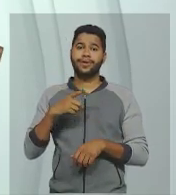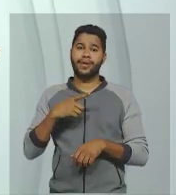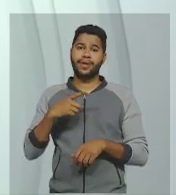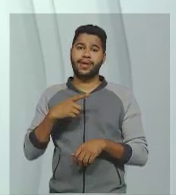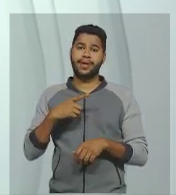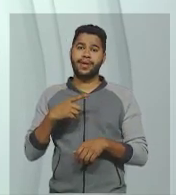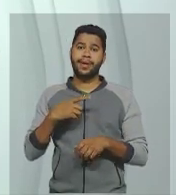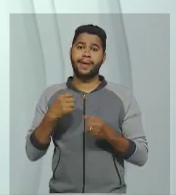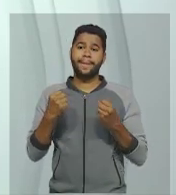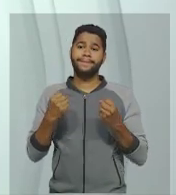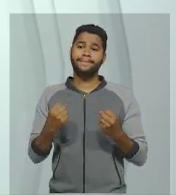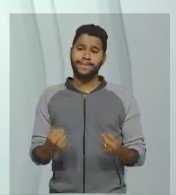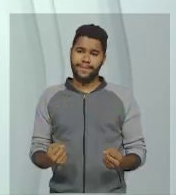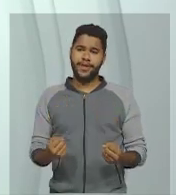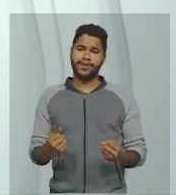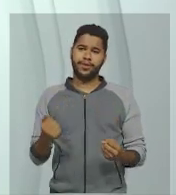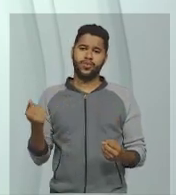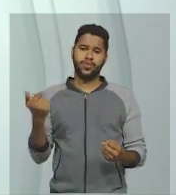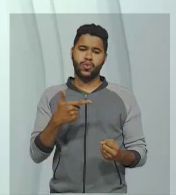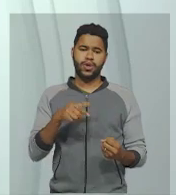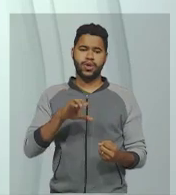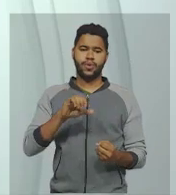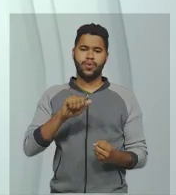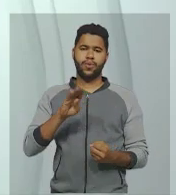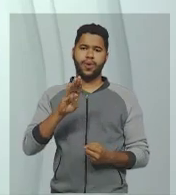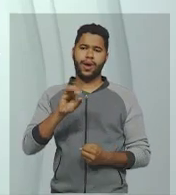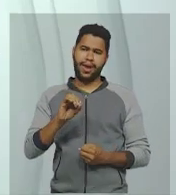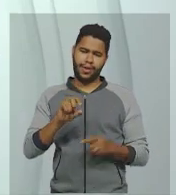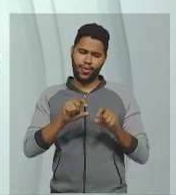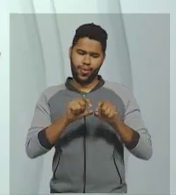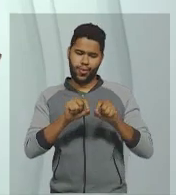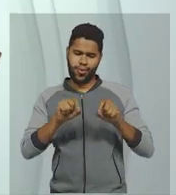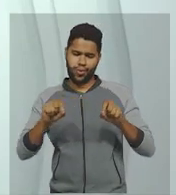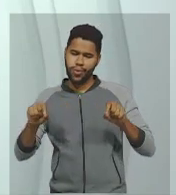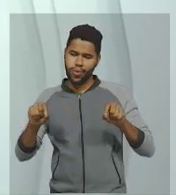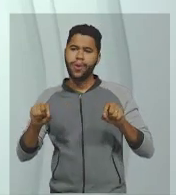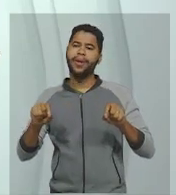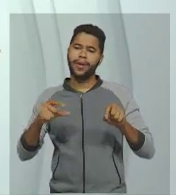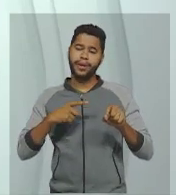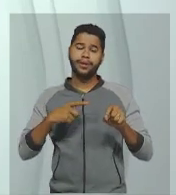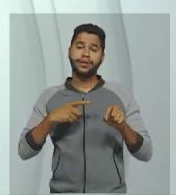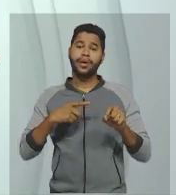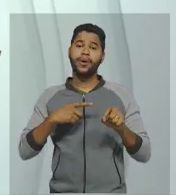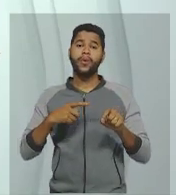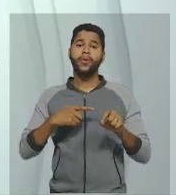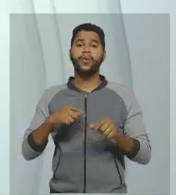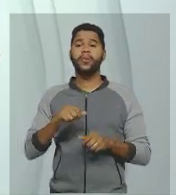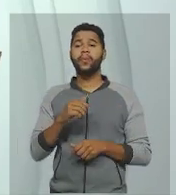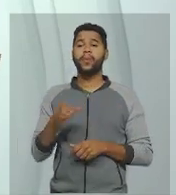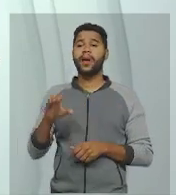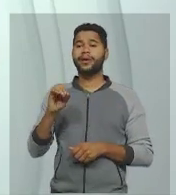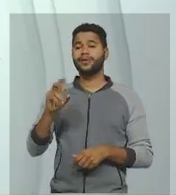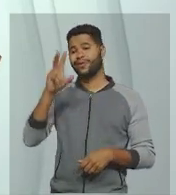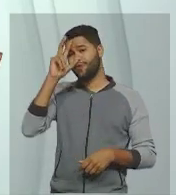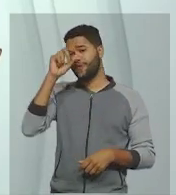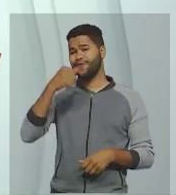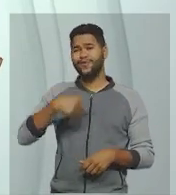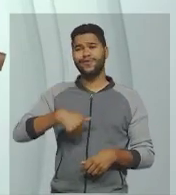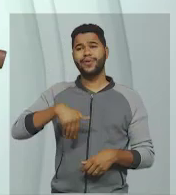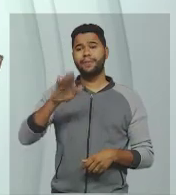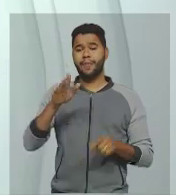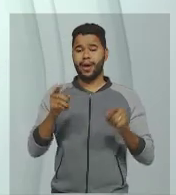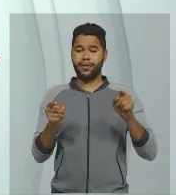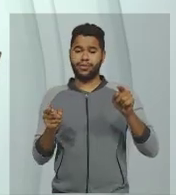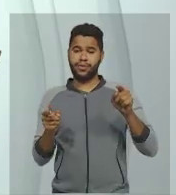tem muito mais massa do que o cabo. Então, aqui eu vou ter uma ação de uma força maior para